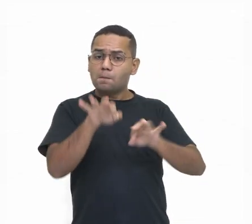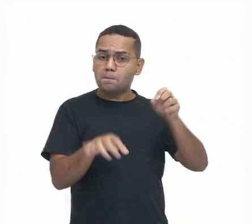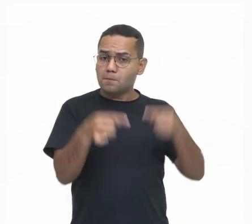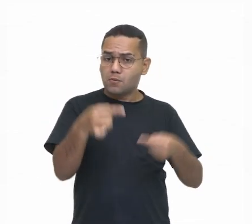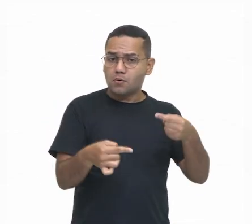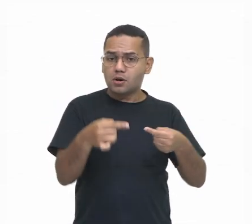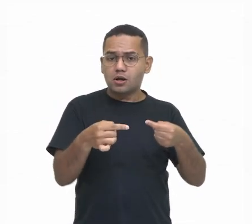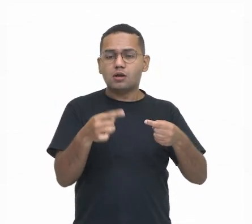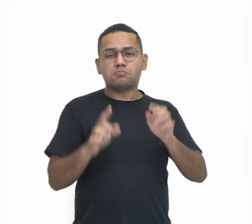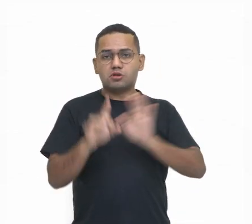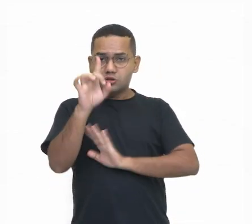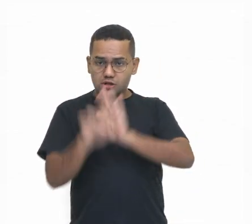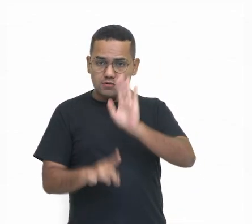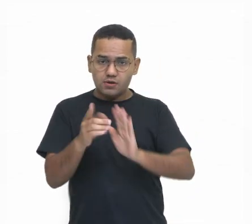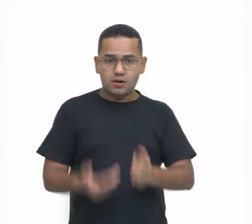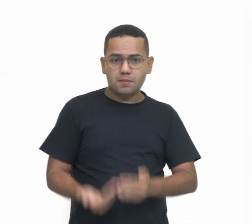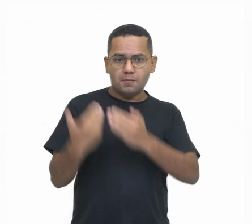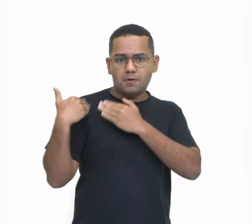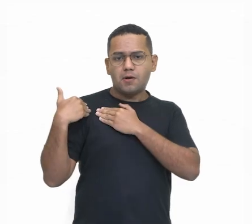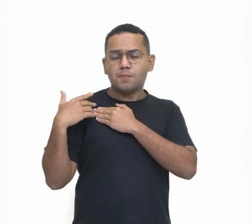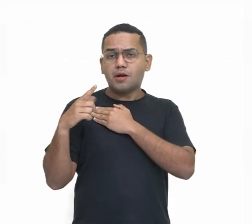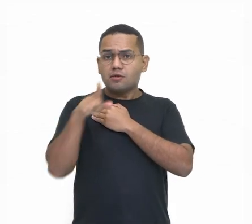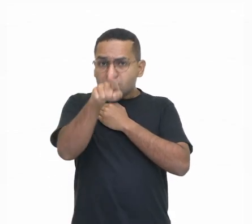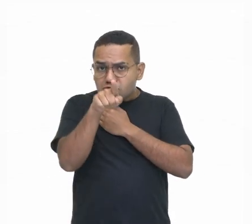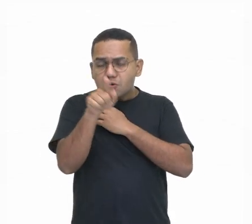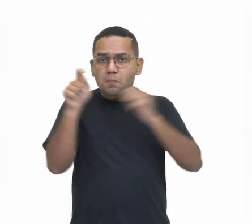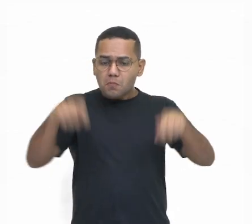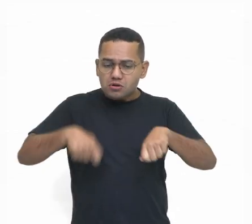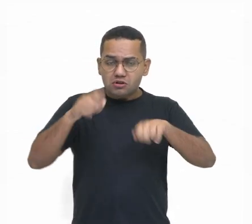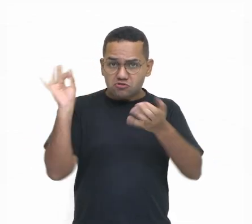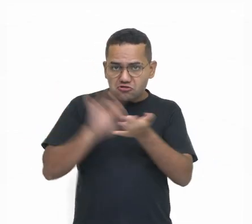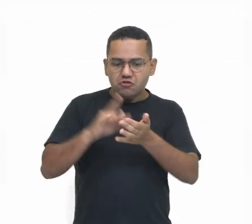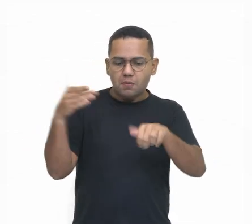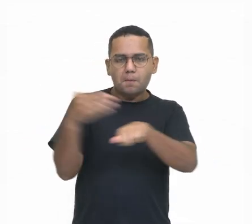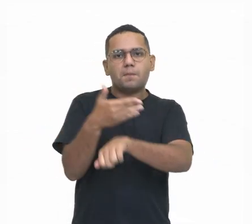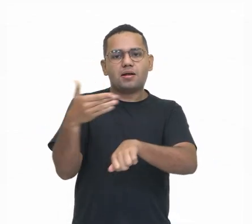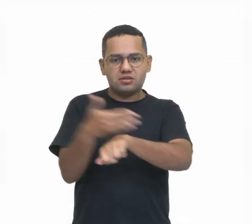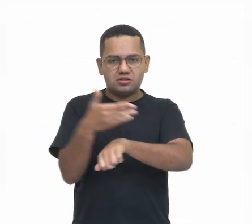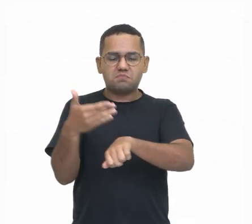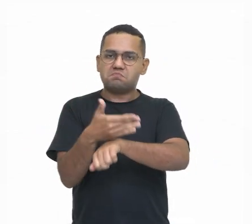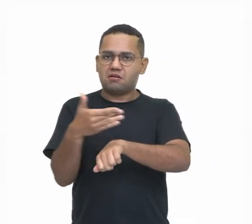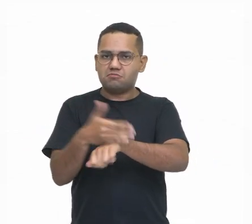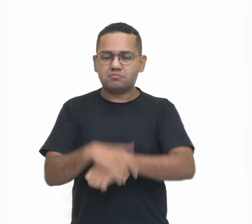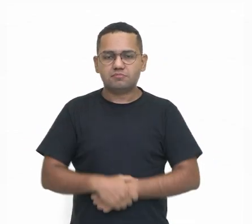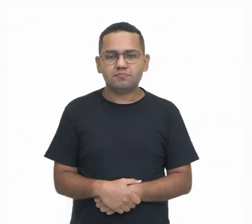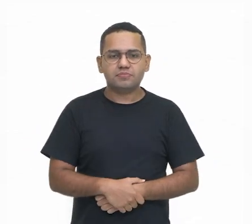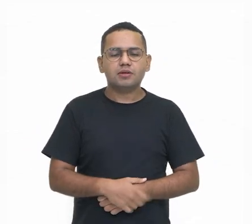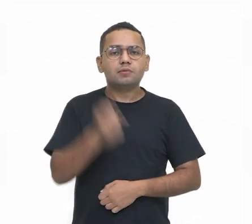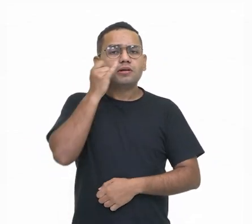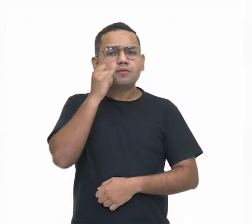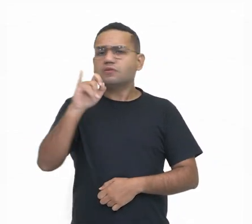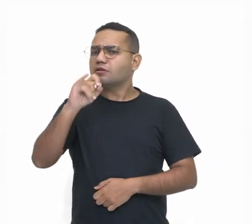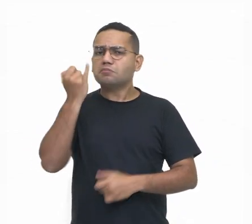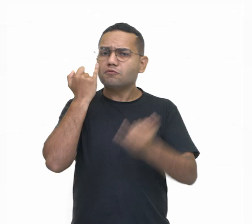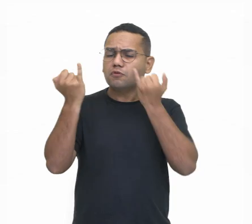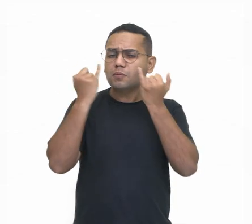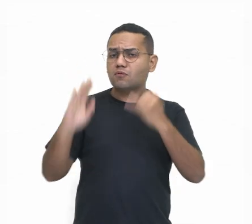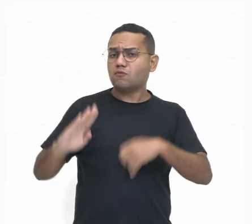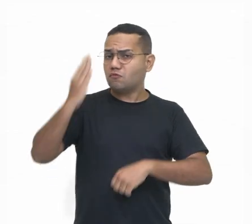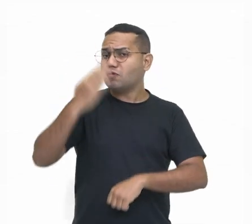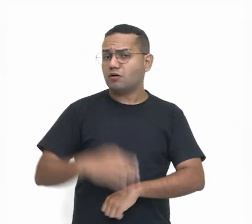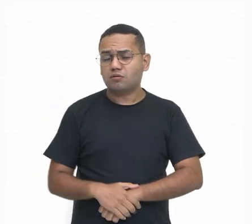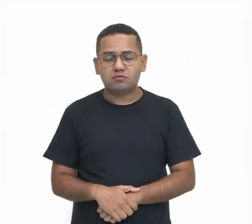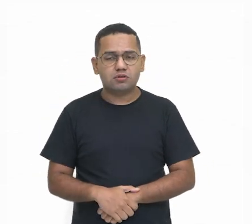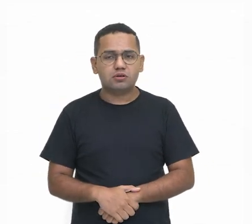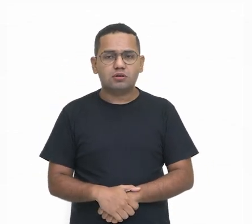e eficaz, justamente para evitar as fake news, as coisas que estão